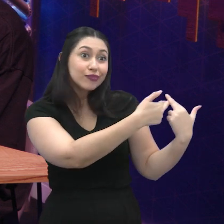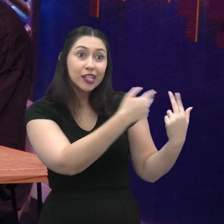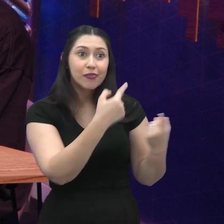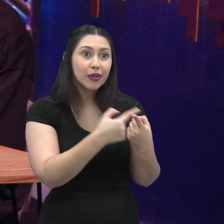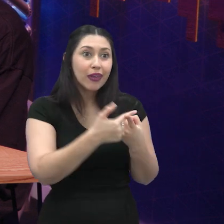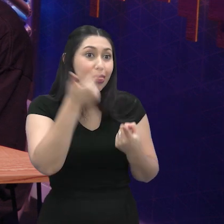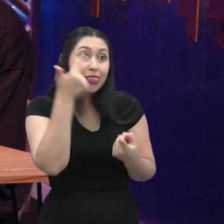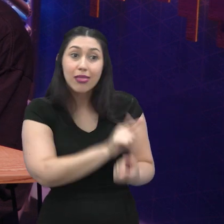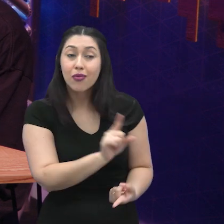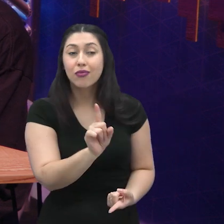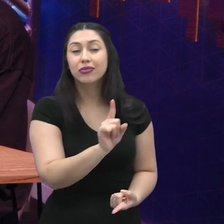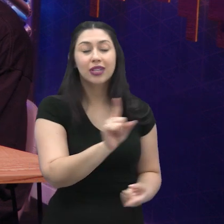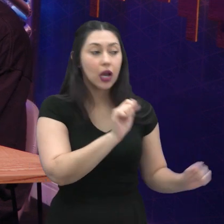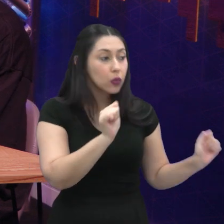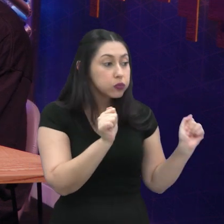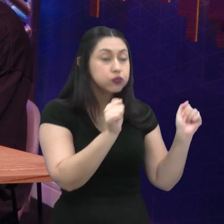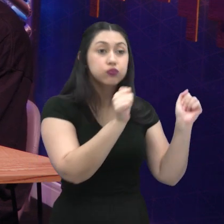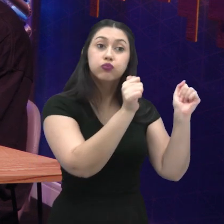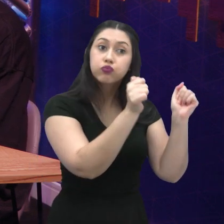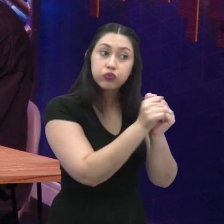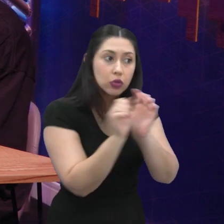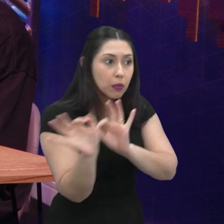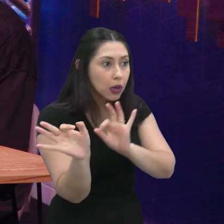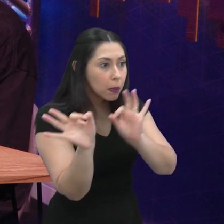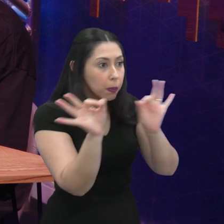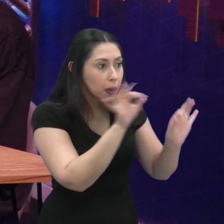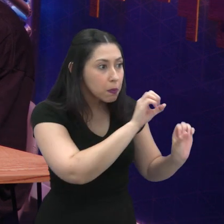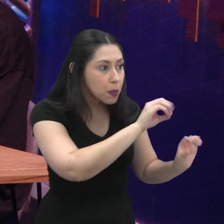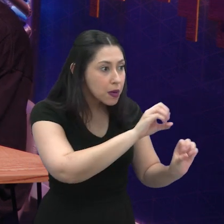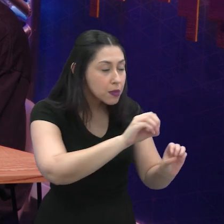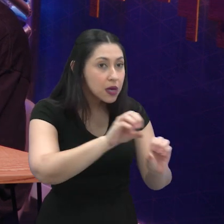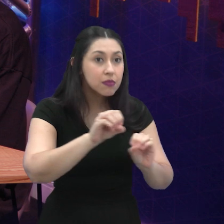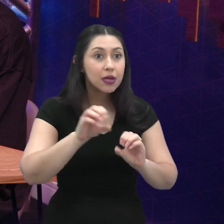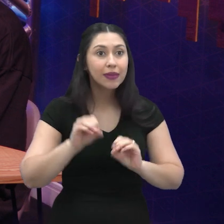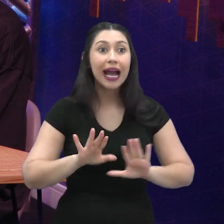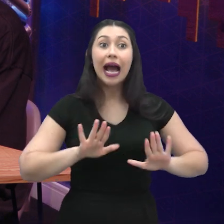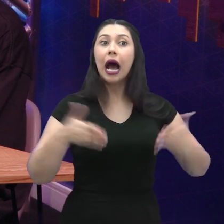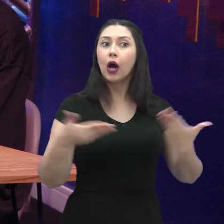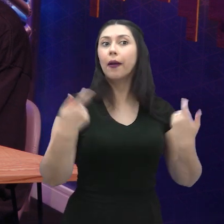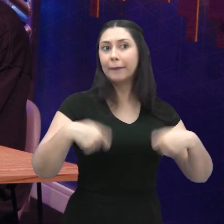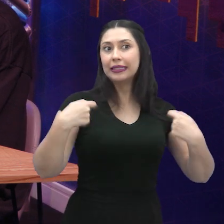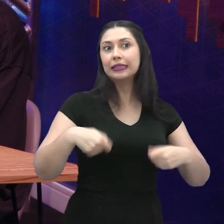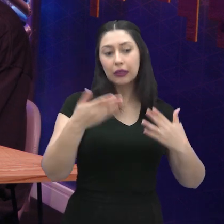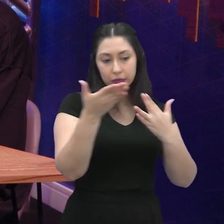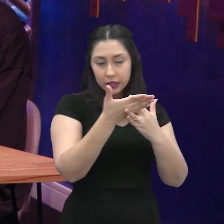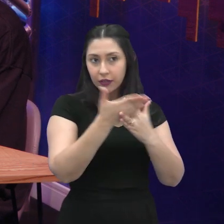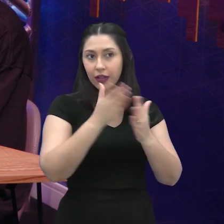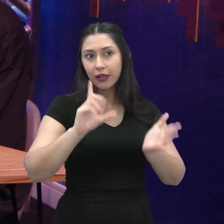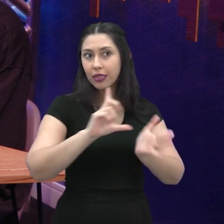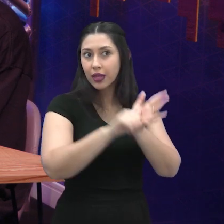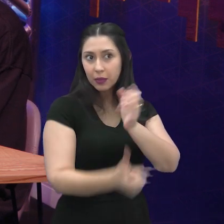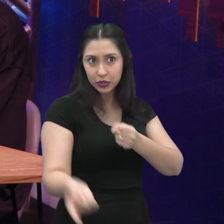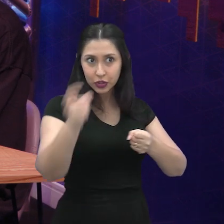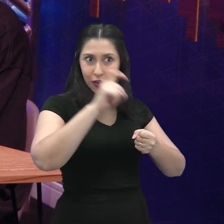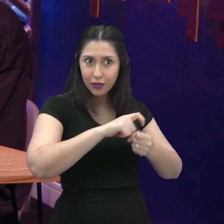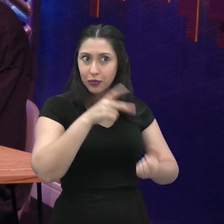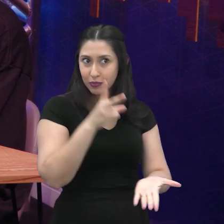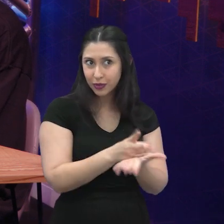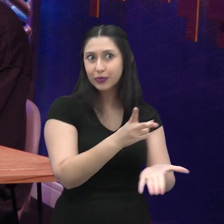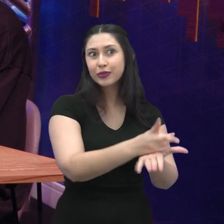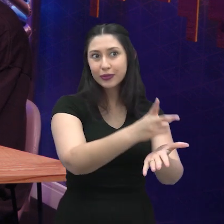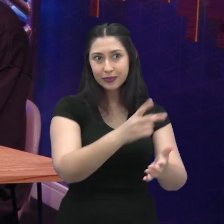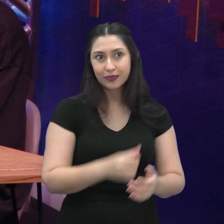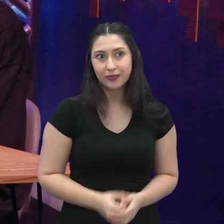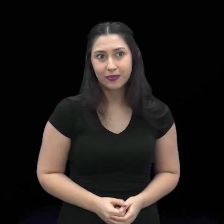educação dos filhos, né, os pais não conseguem estar ali presentes acompanhando. E a gente vai precisar chamar o intervalo, mas a gente volta daqui a pouquinho para continuar